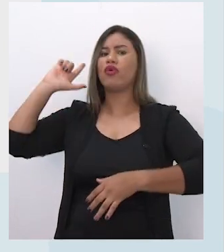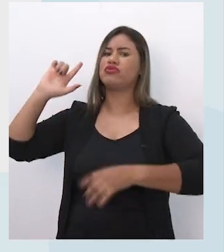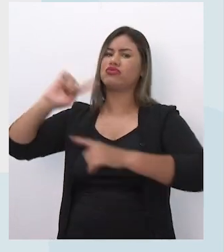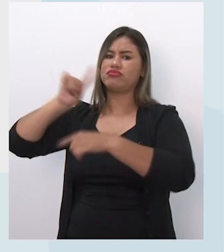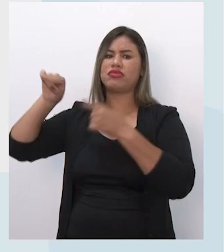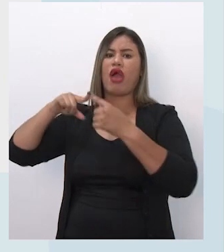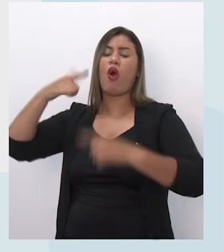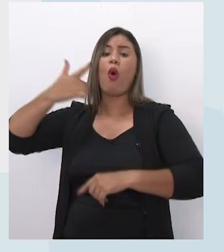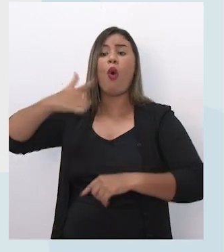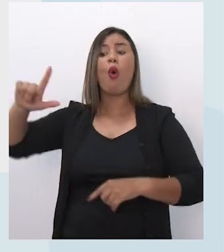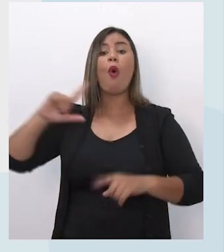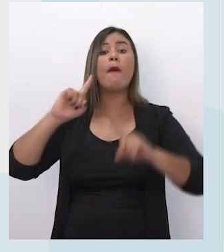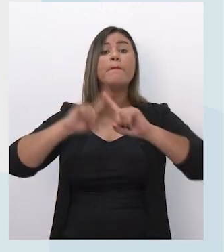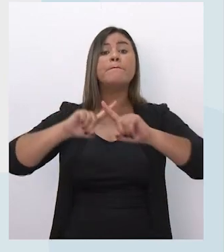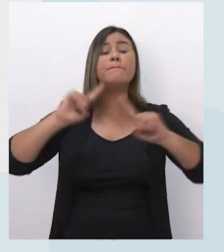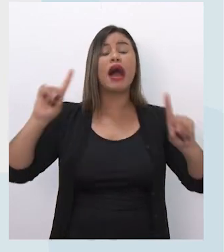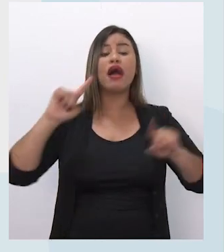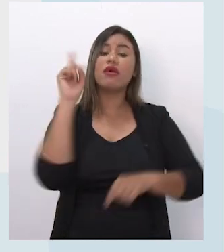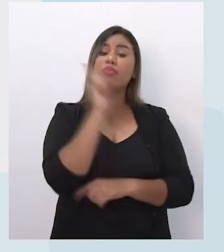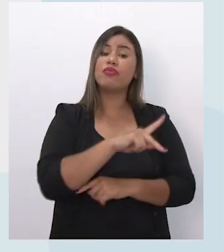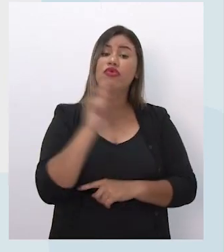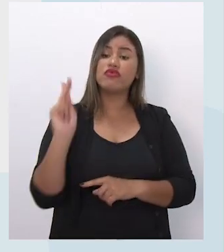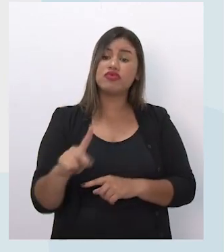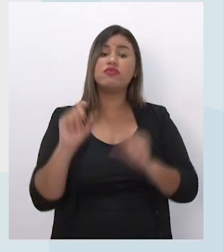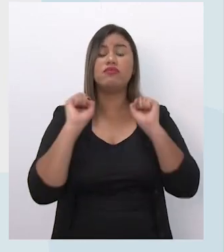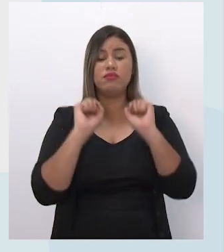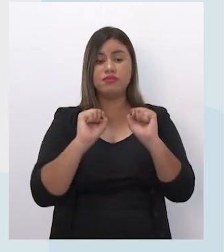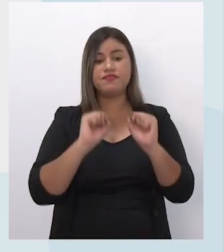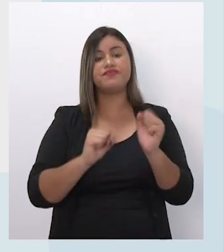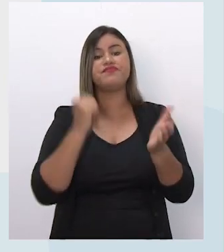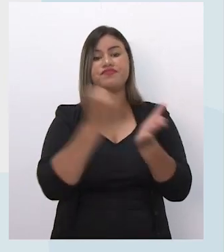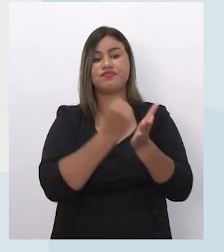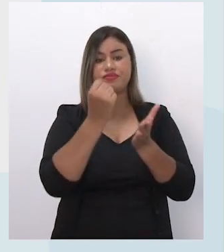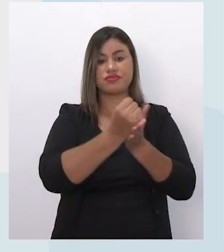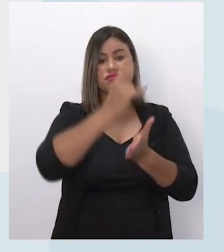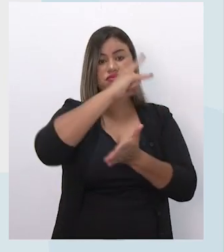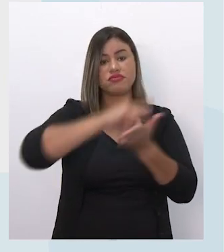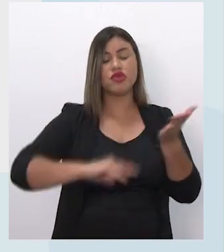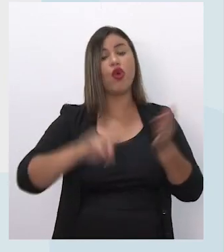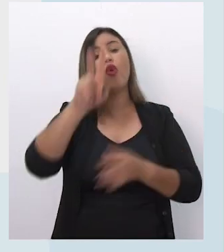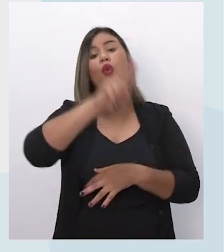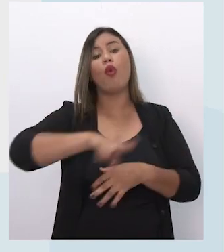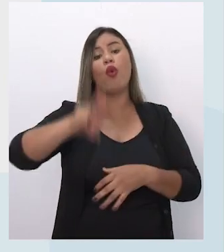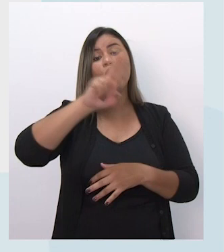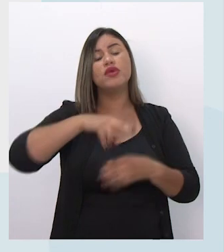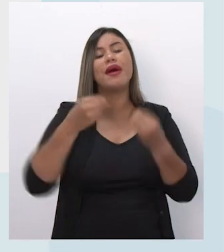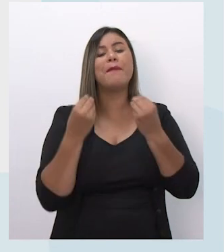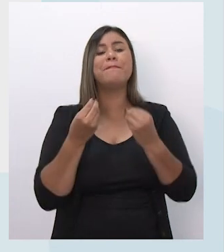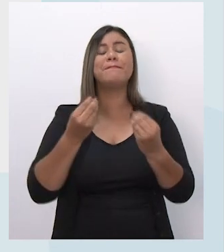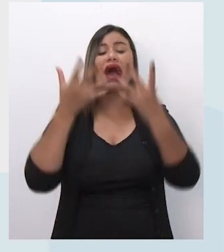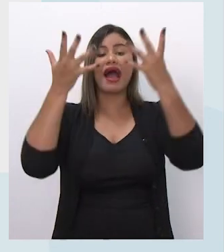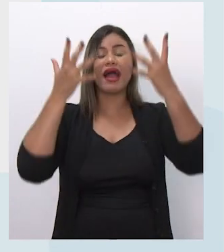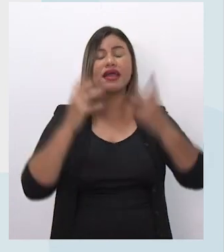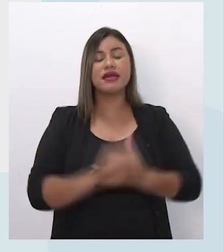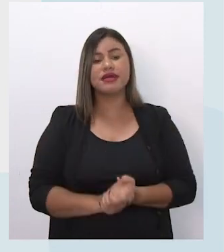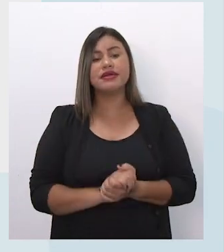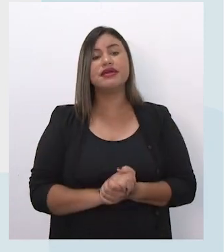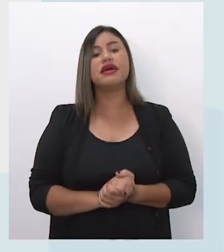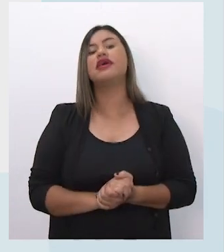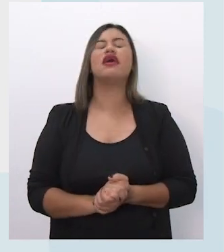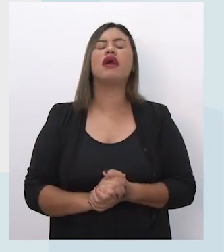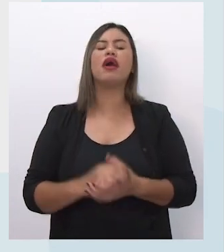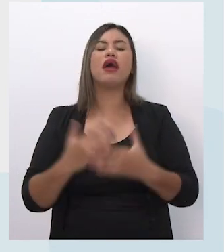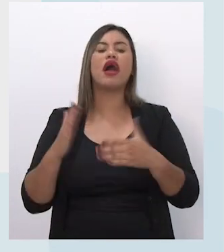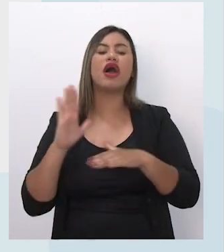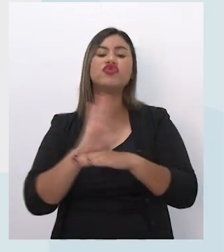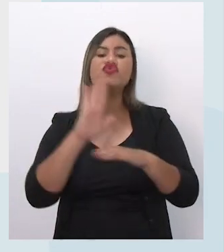transposição utilizando, então, as fontes como recurso para que possa, então, fazer aí um duplo